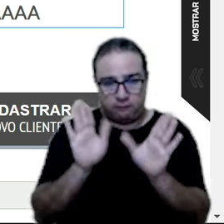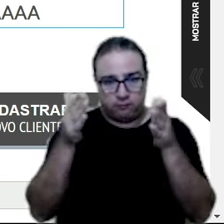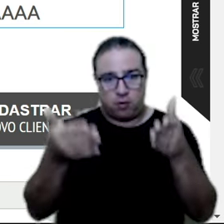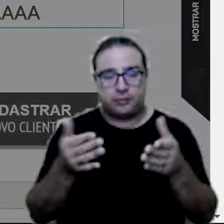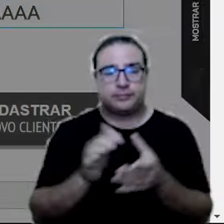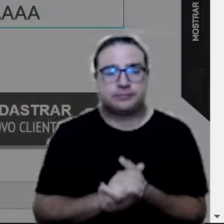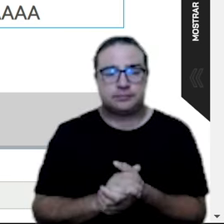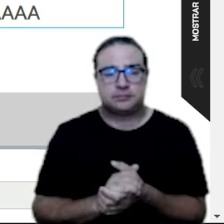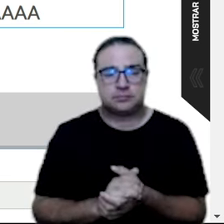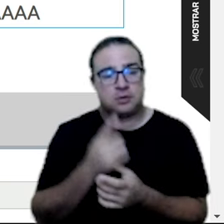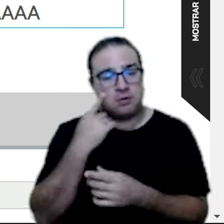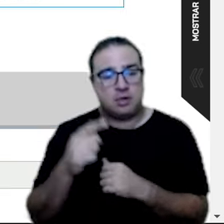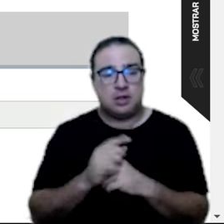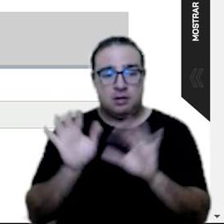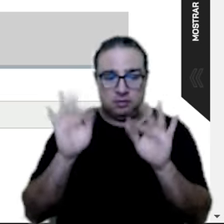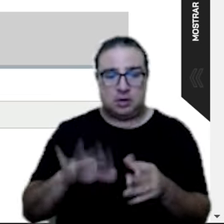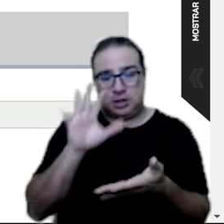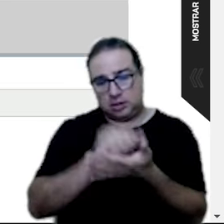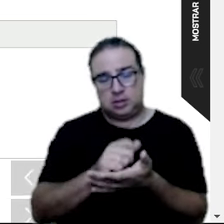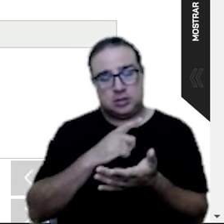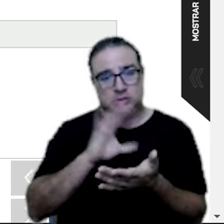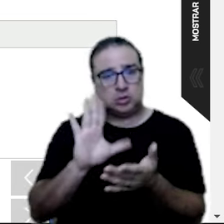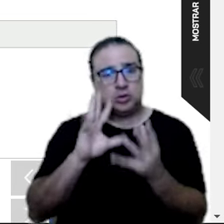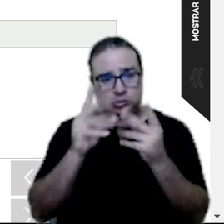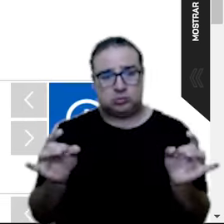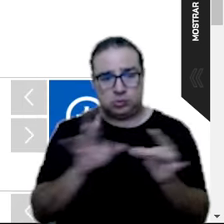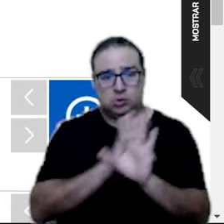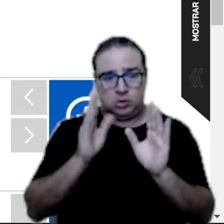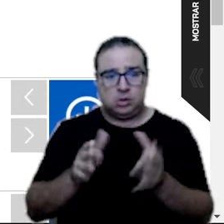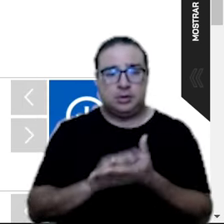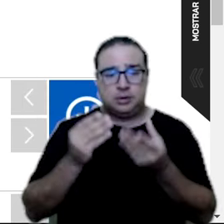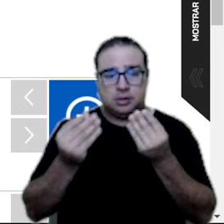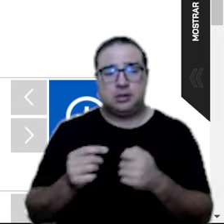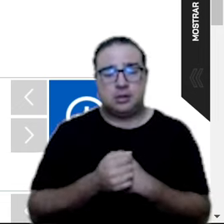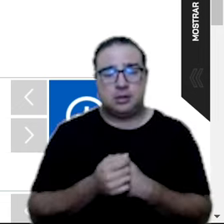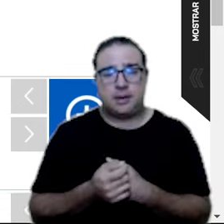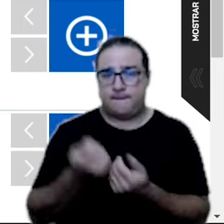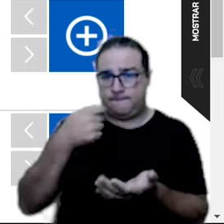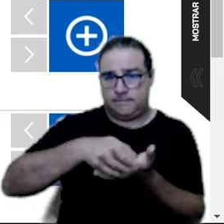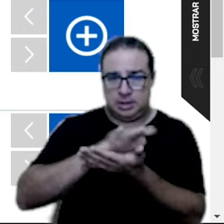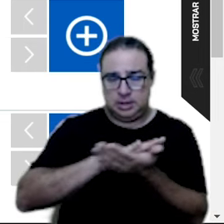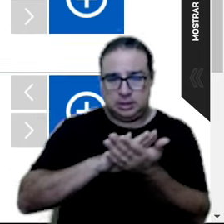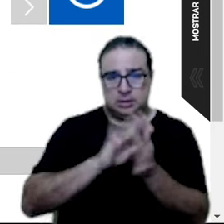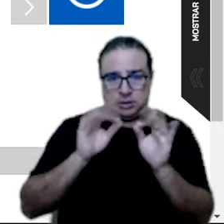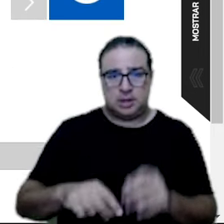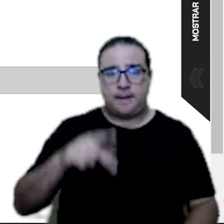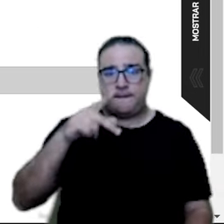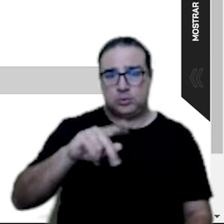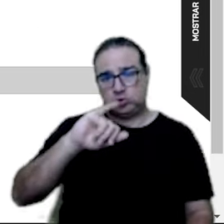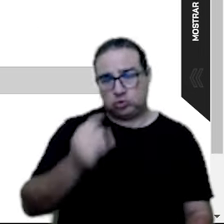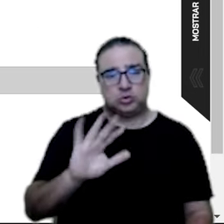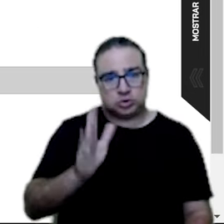destinatário então repara lá na parte de cadastro a gente já fez tudo Tá lá não entregue Não contribuinte tá certinho já